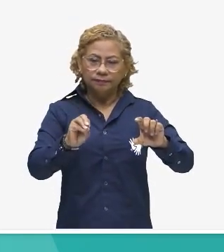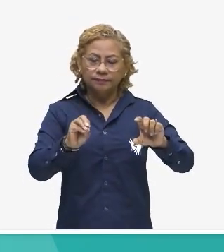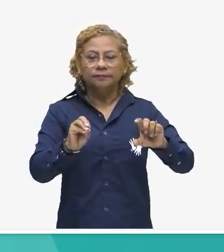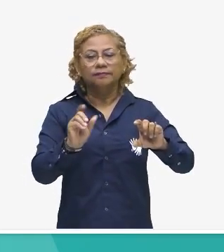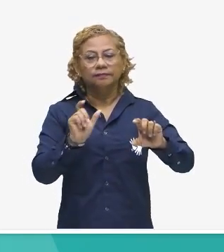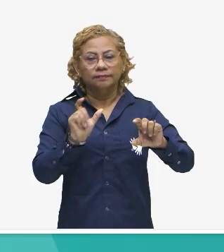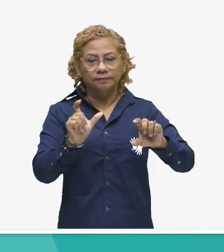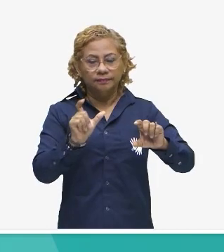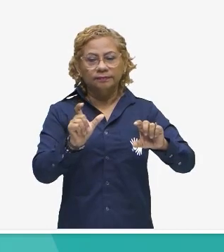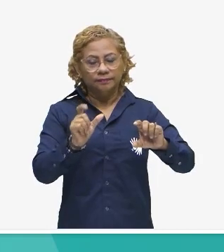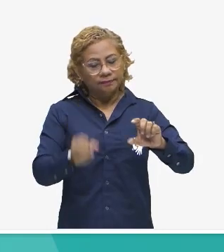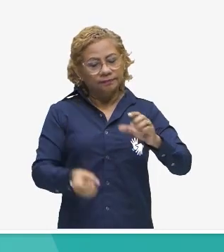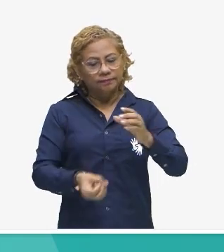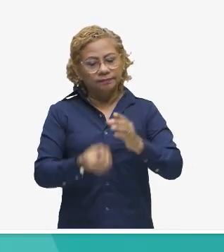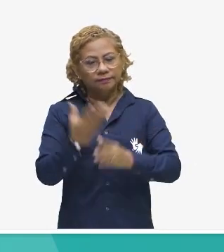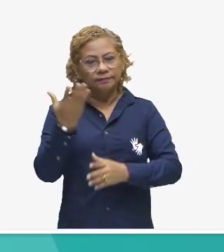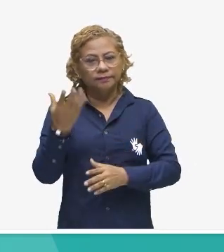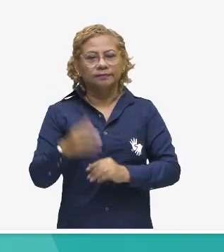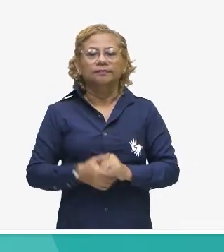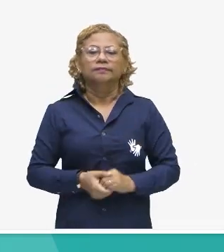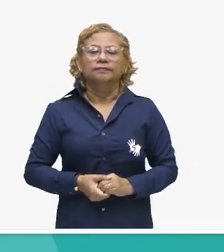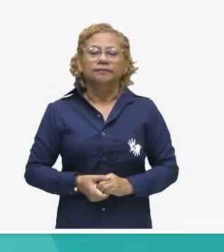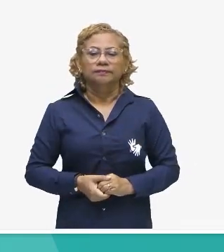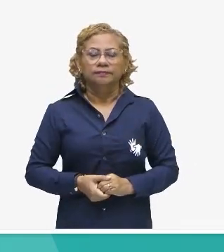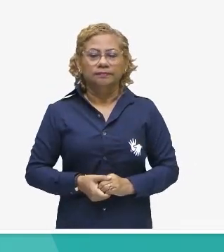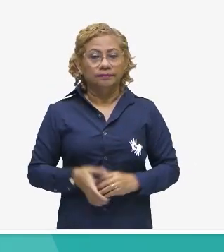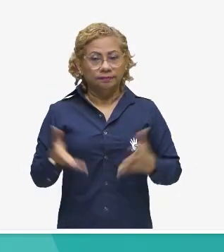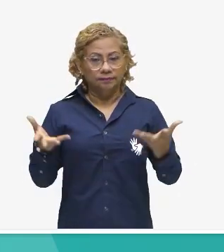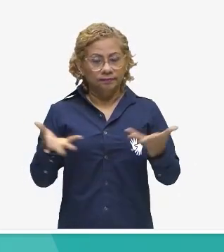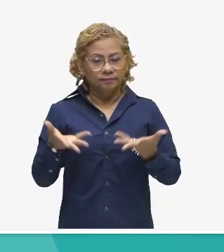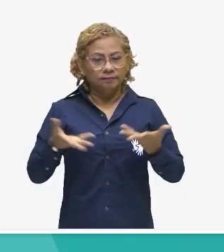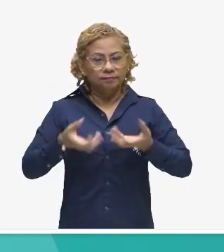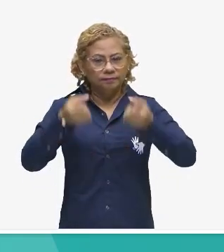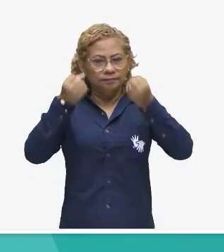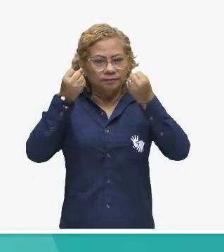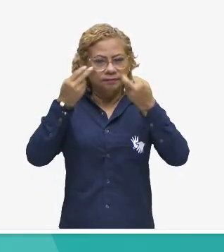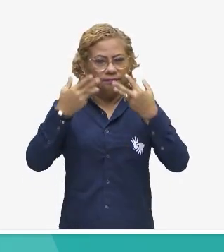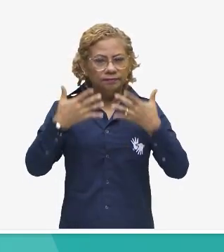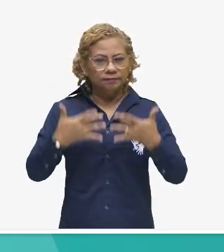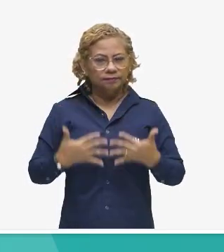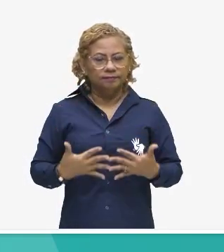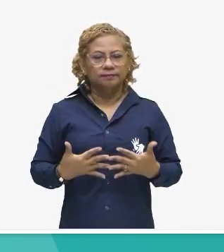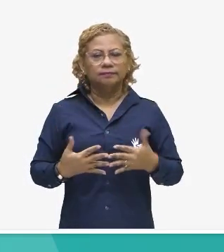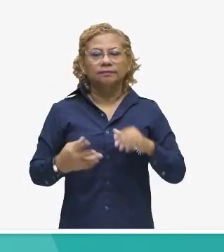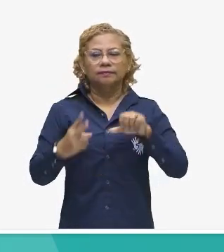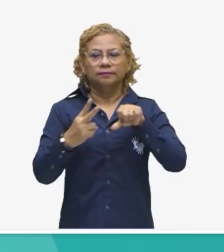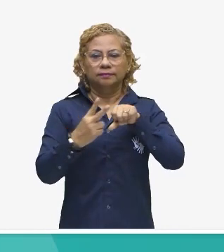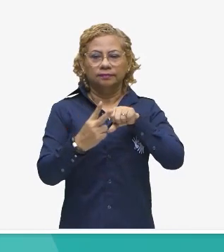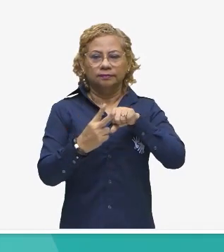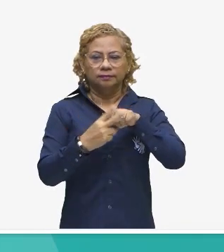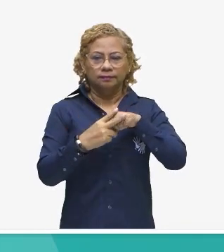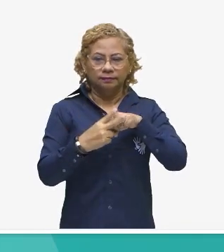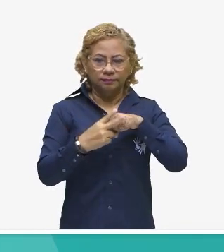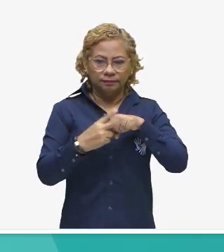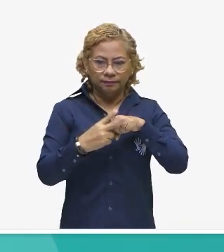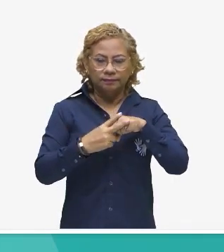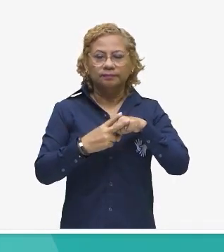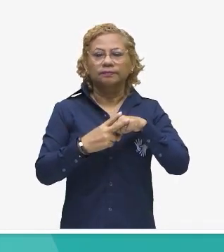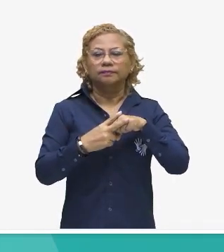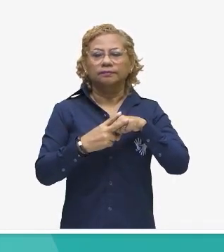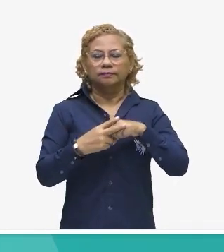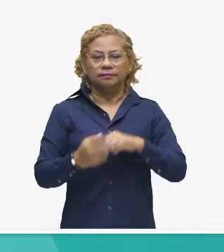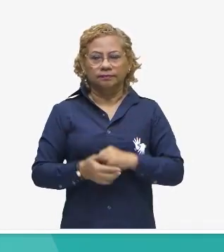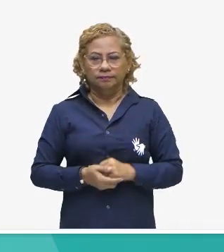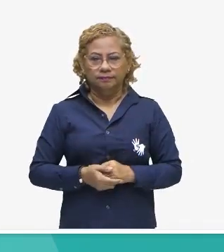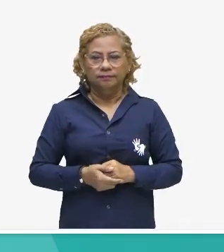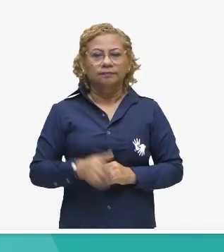iremos trabalhar os verbos. Então, os verbos, eles servem para dar